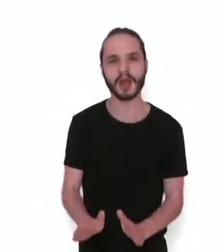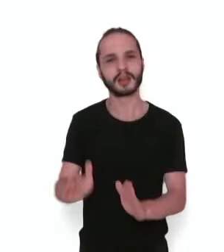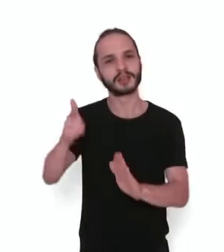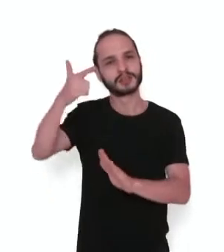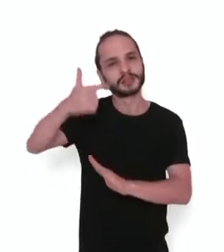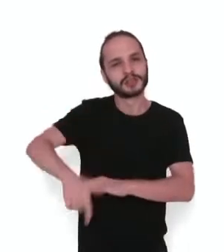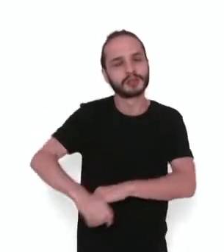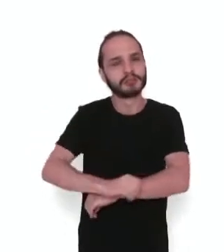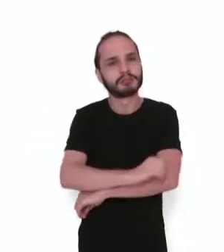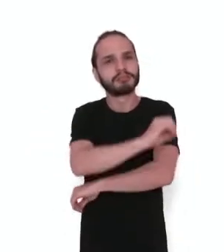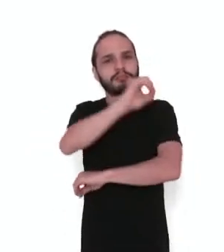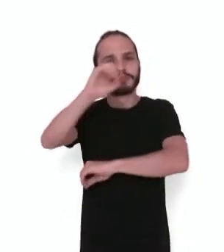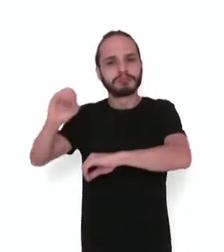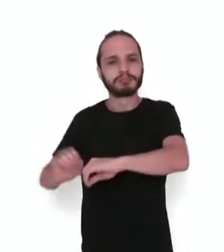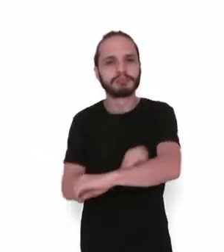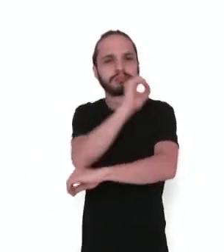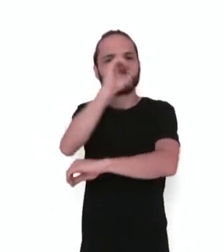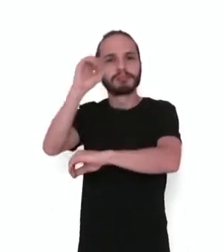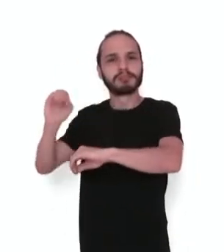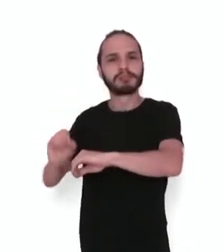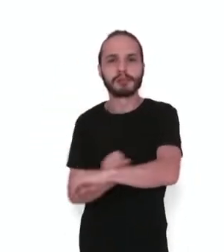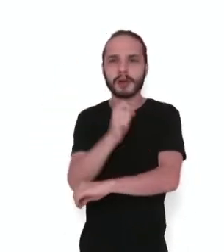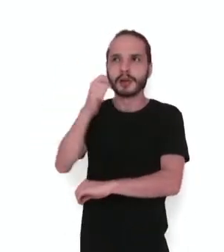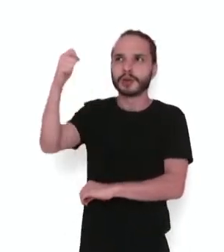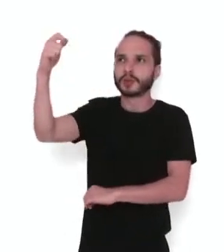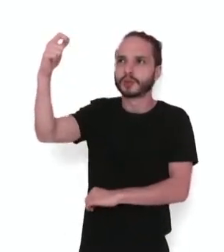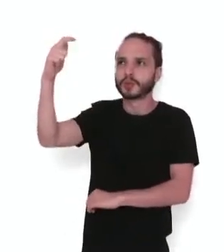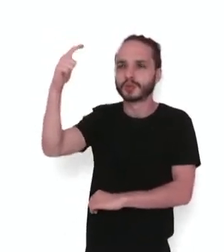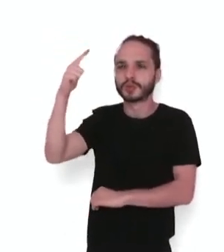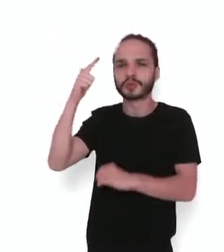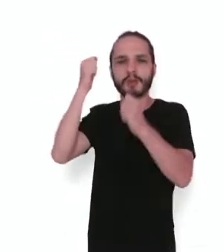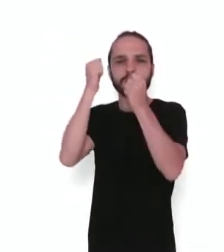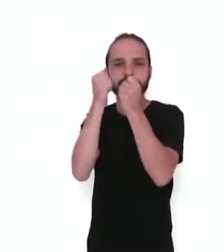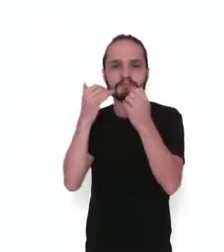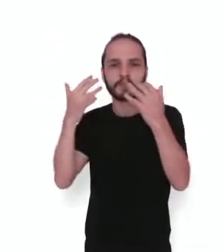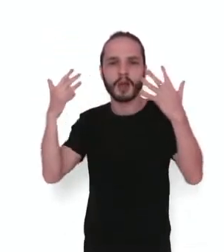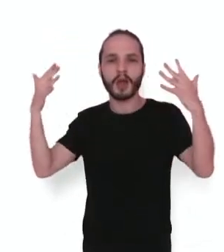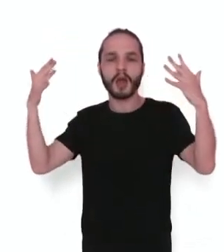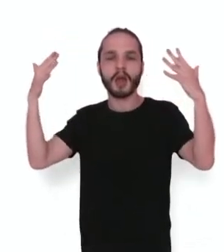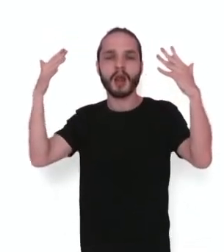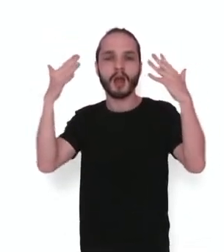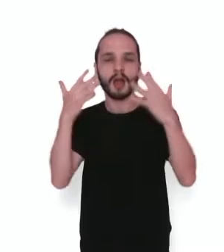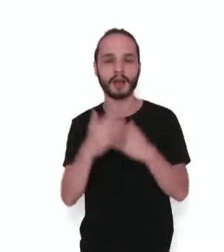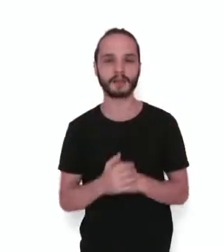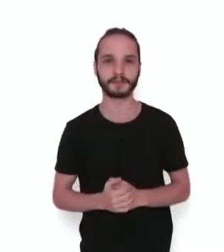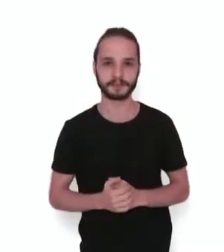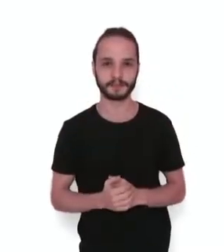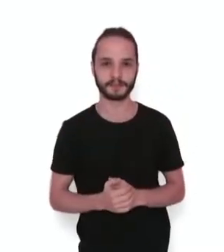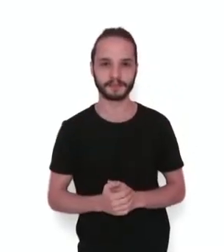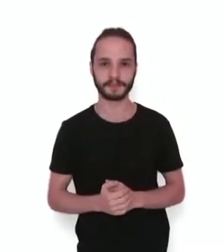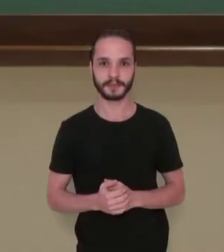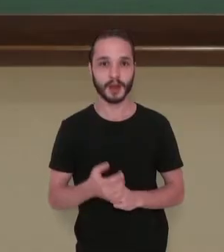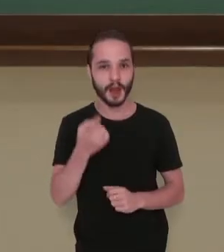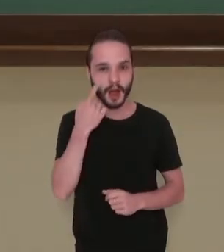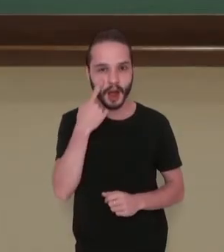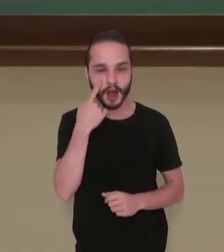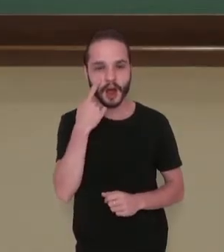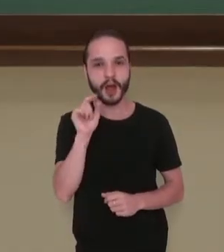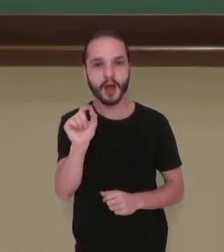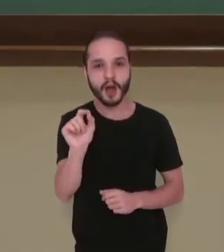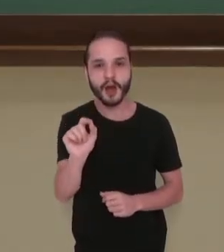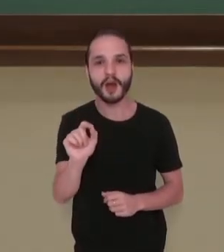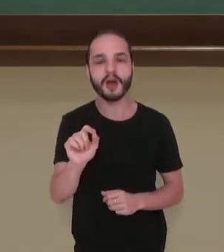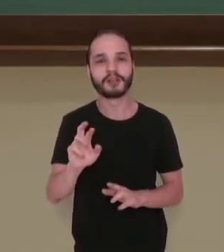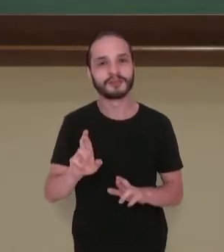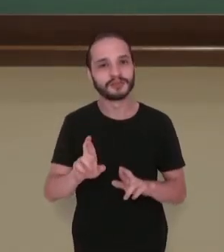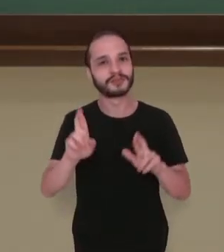manhãs, deixe a luz do sol brilhar no céu do seu olhar. Olha que conotação,